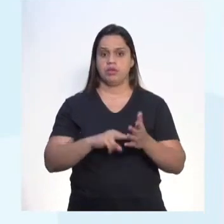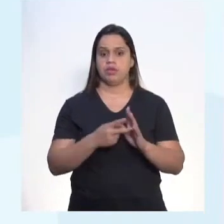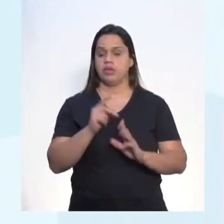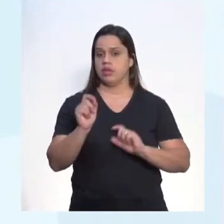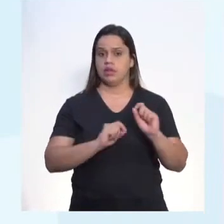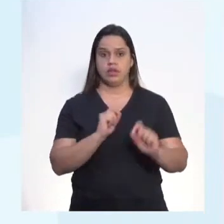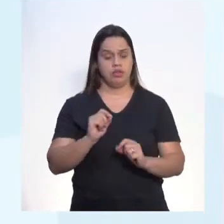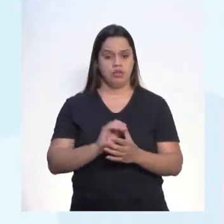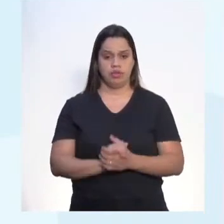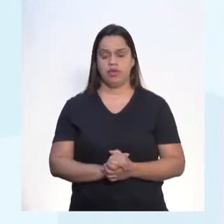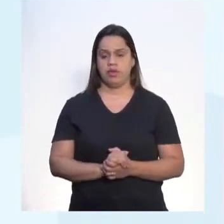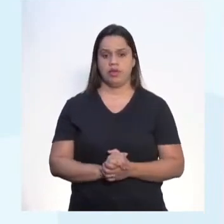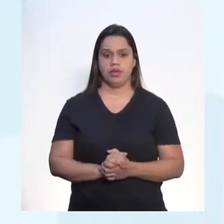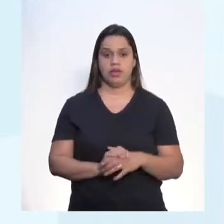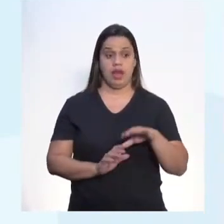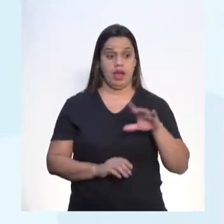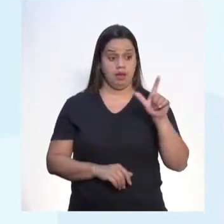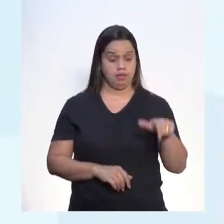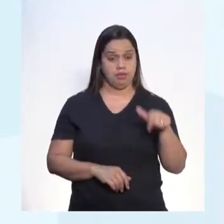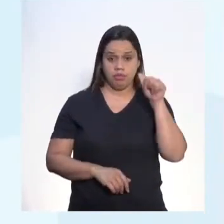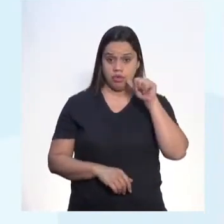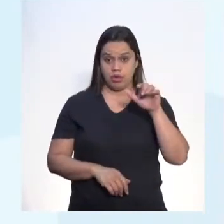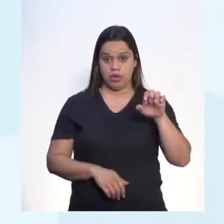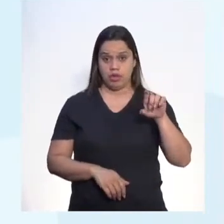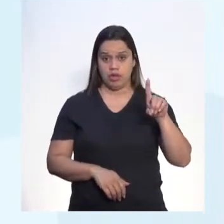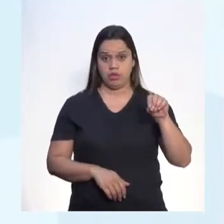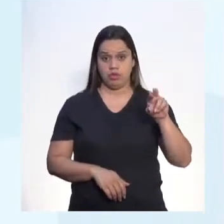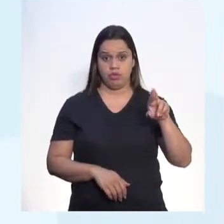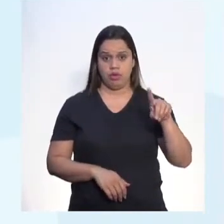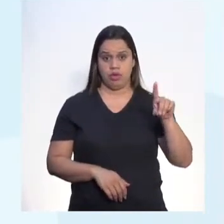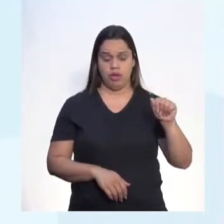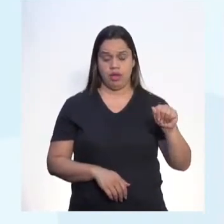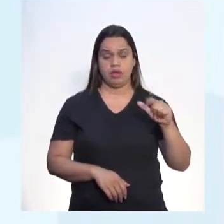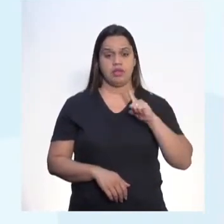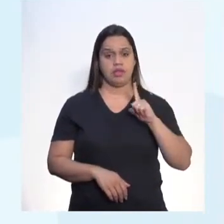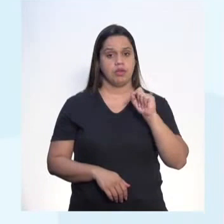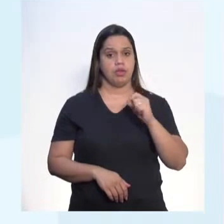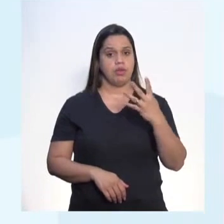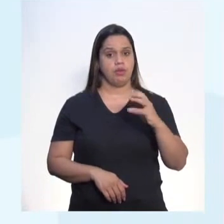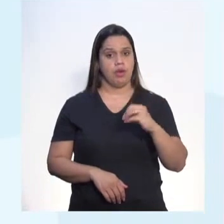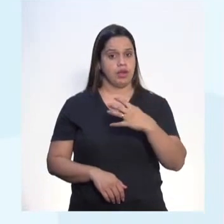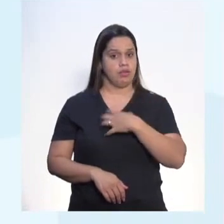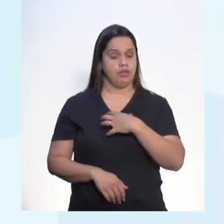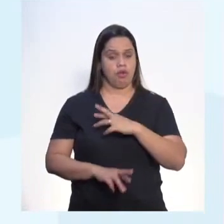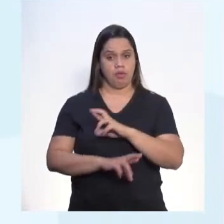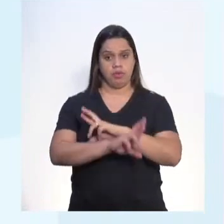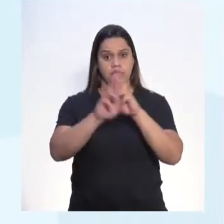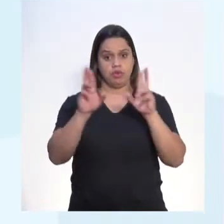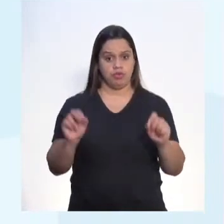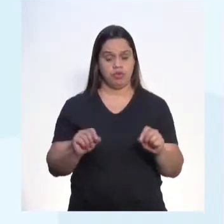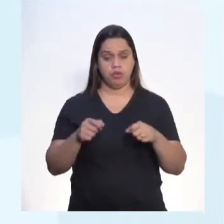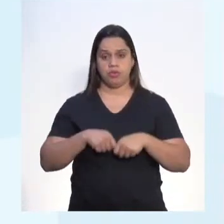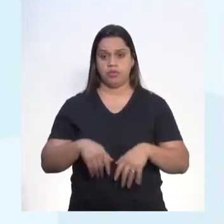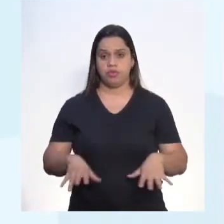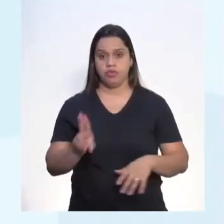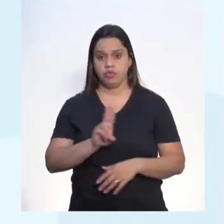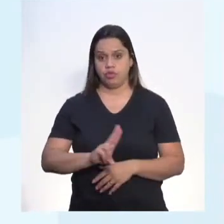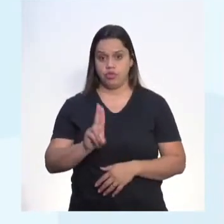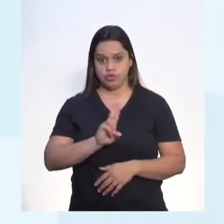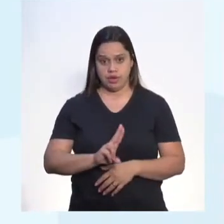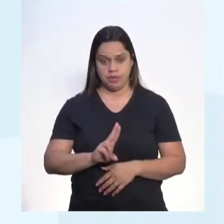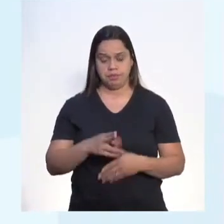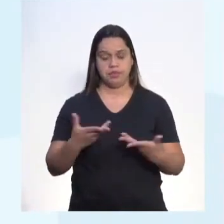significa que a Eduarda terá 40 formas diferentes de vestir